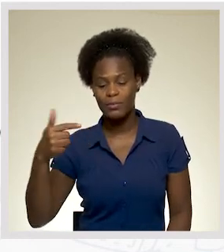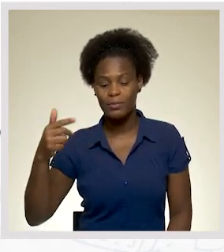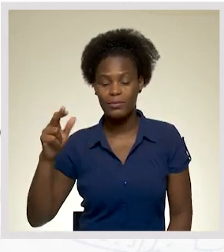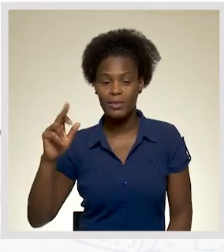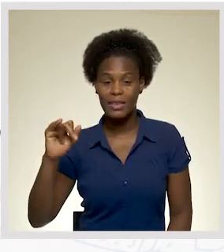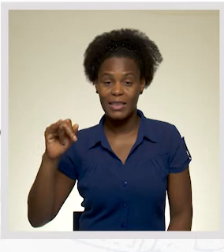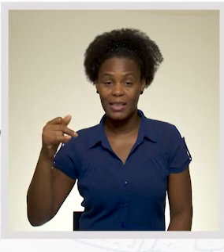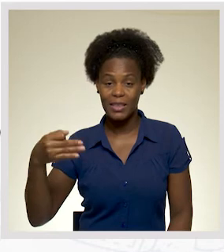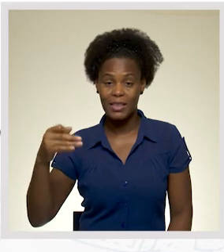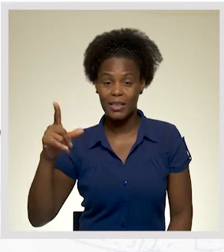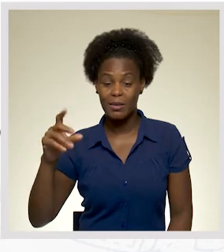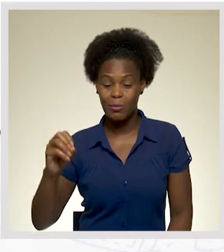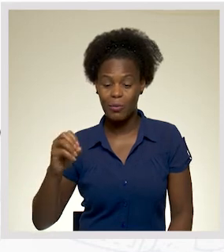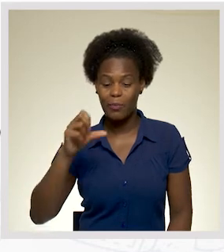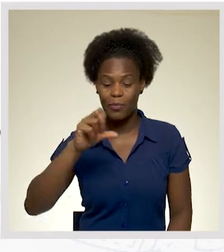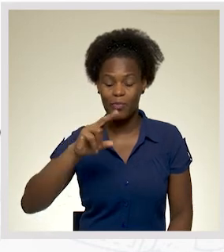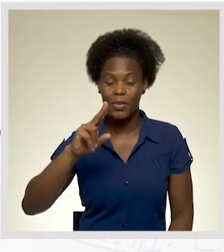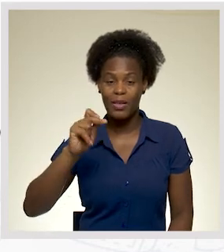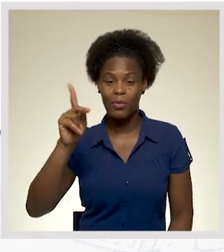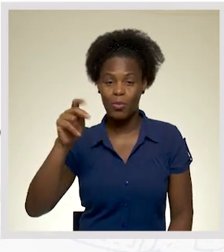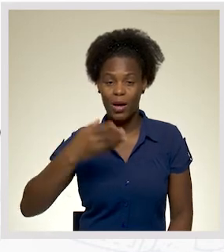e quíntuplo.